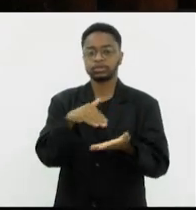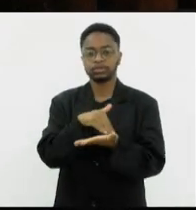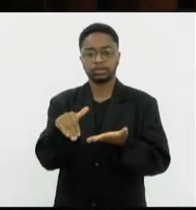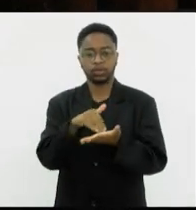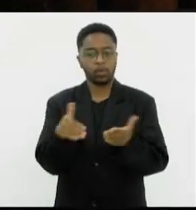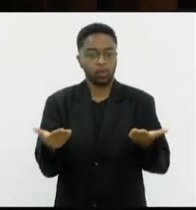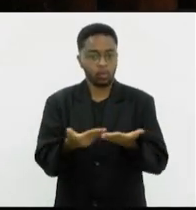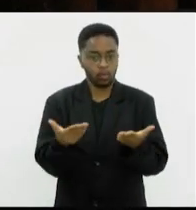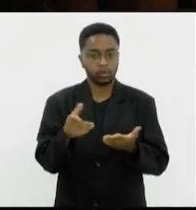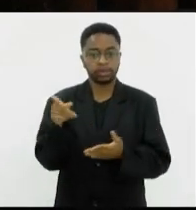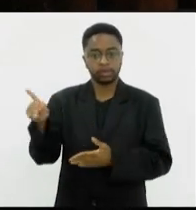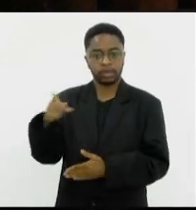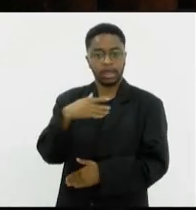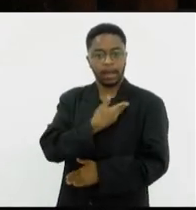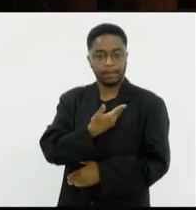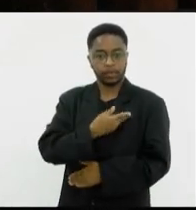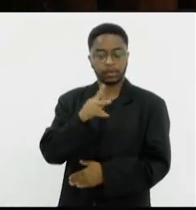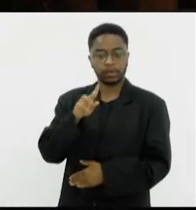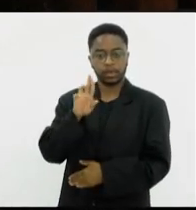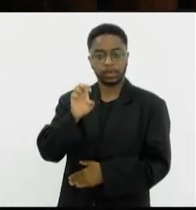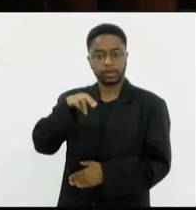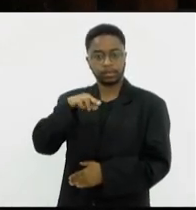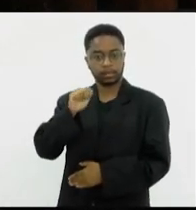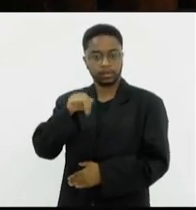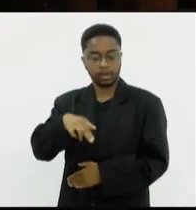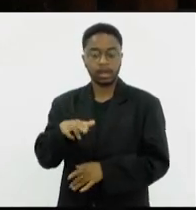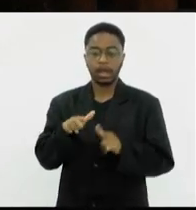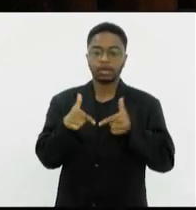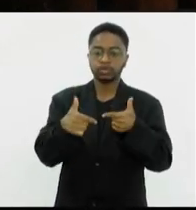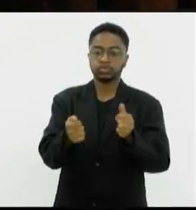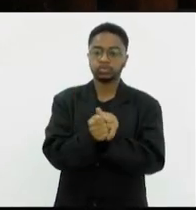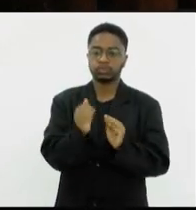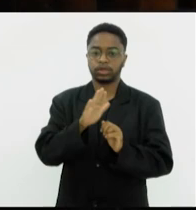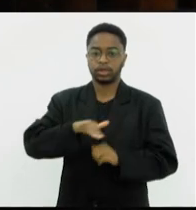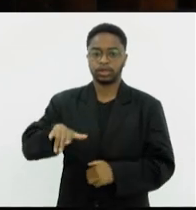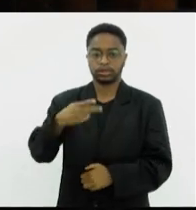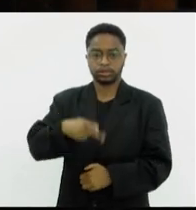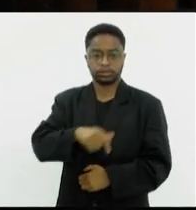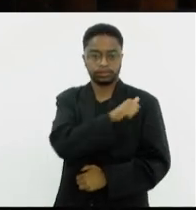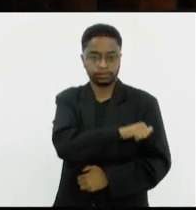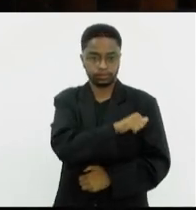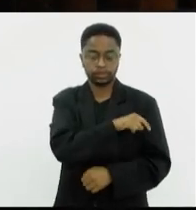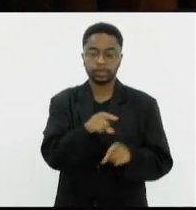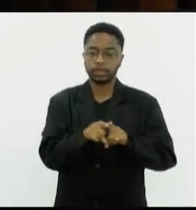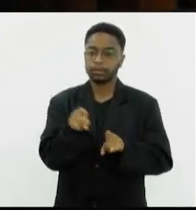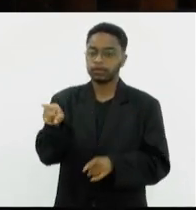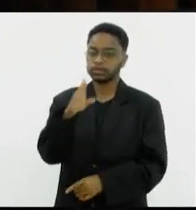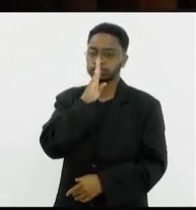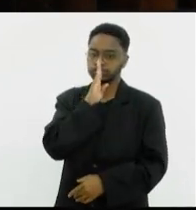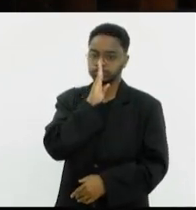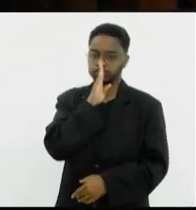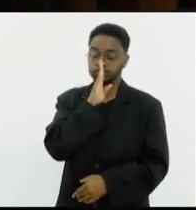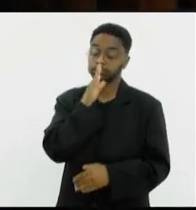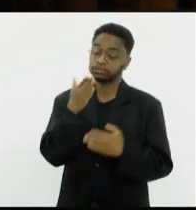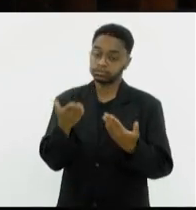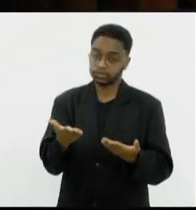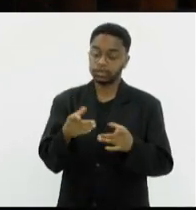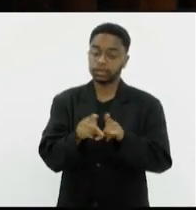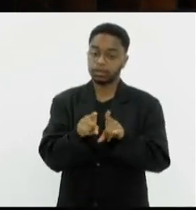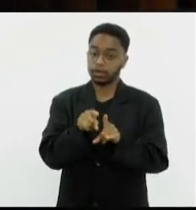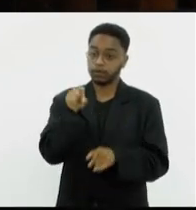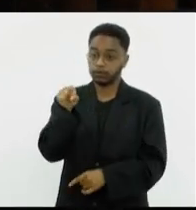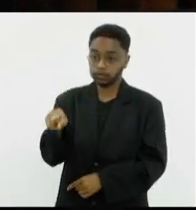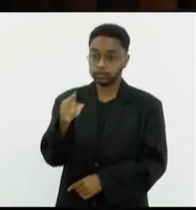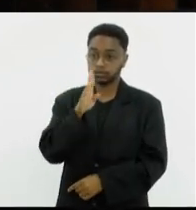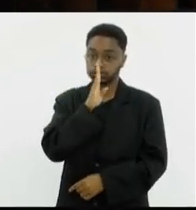hoje comandada por seu colega Renan Ferreirinha, vem fazendo com as crianças do Rio de Janeiro, e Vossa Excelência se silenciou. Aliás, Vossa Excelência